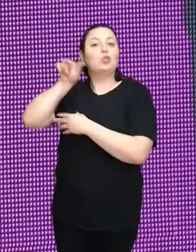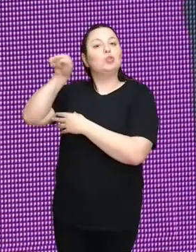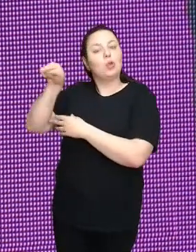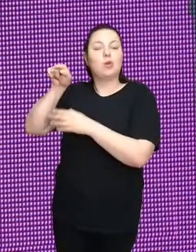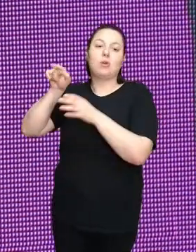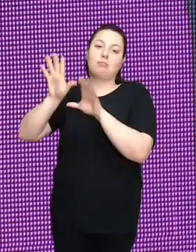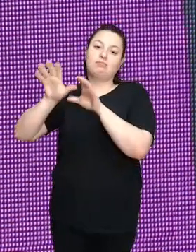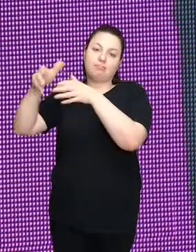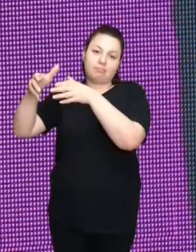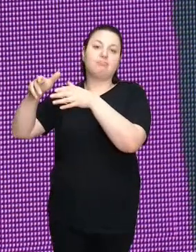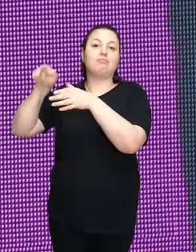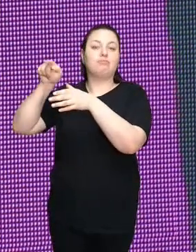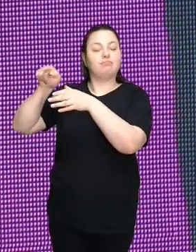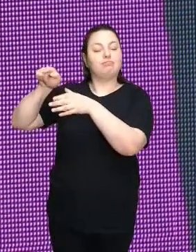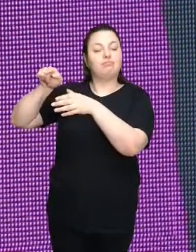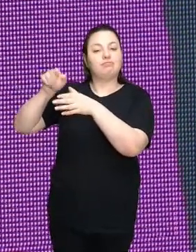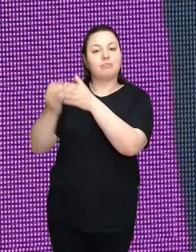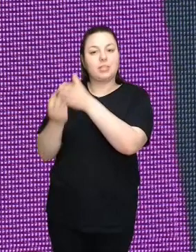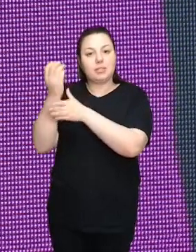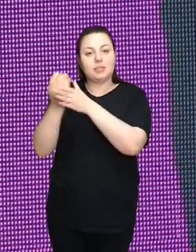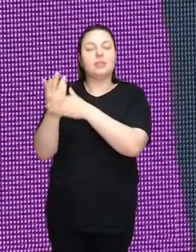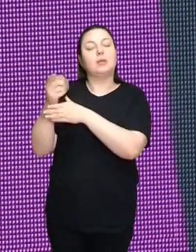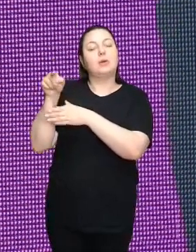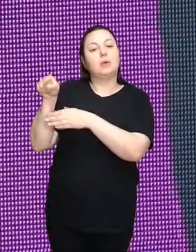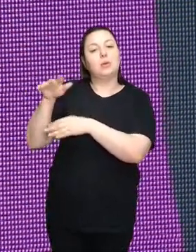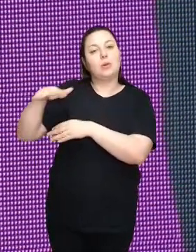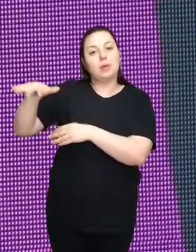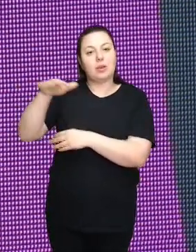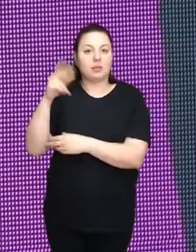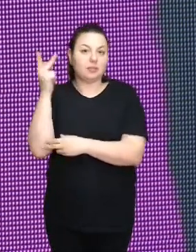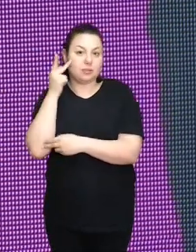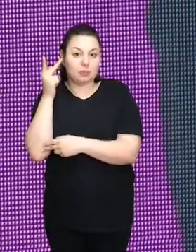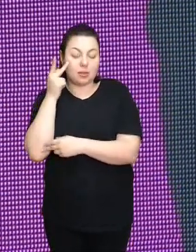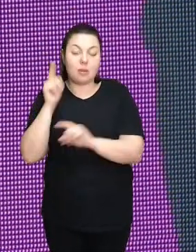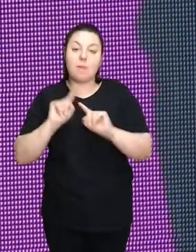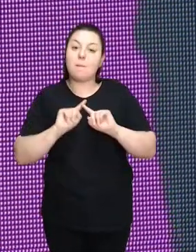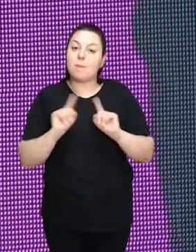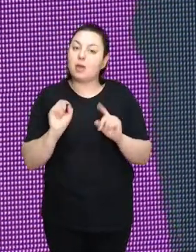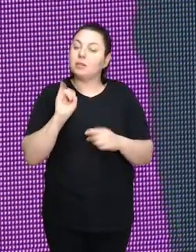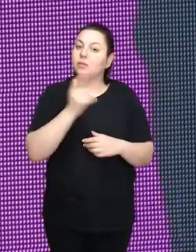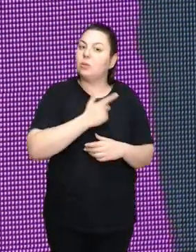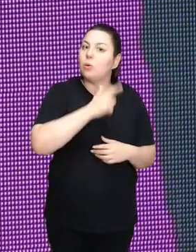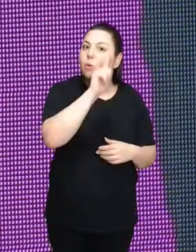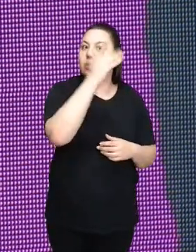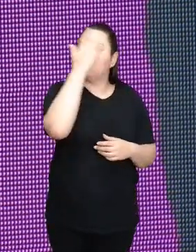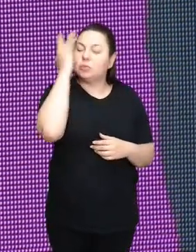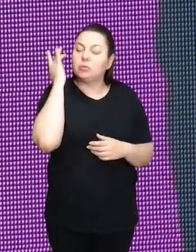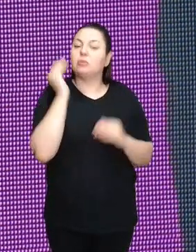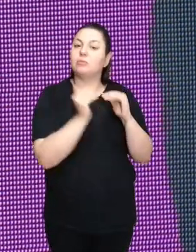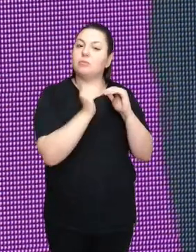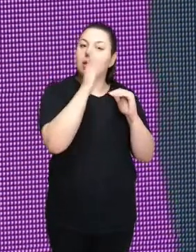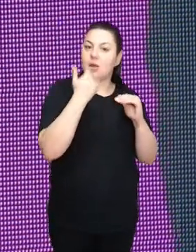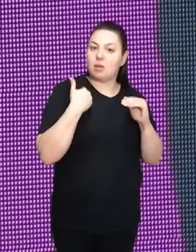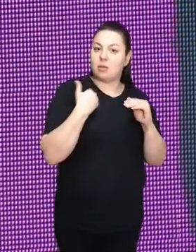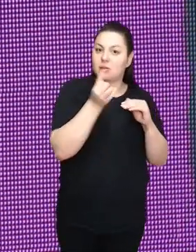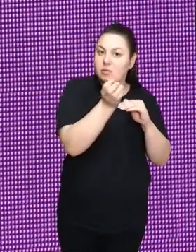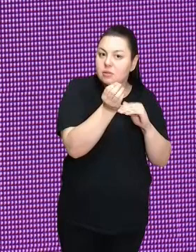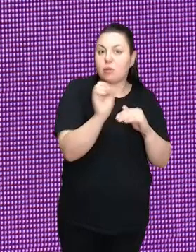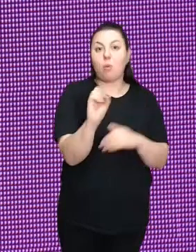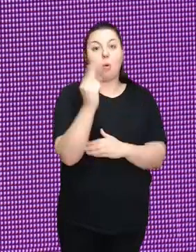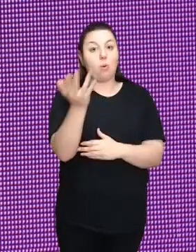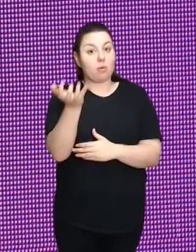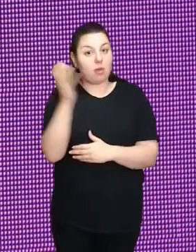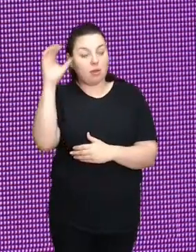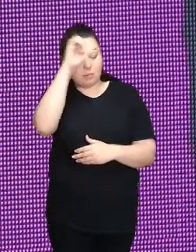Paulo executando na faixa 1. Mas, se outras pessoas acima de 60 anos, ou quem quiser aprender, é só ir no nosso canal do YouTube. A gente